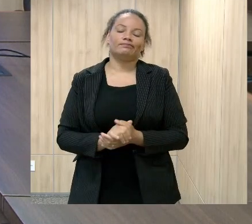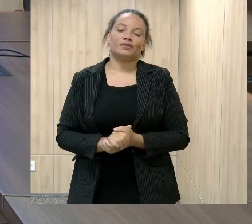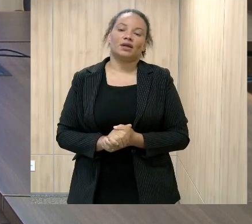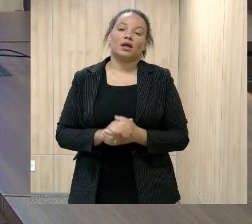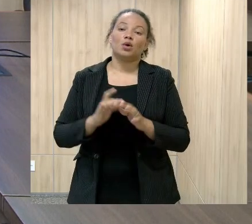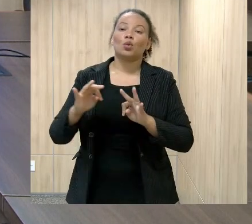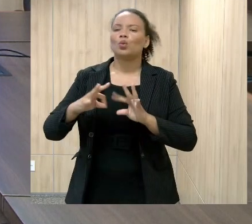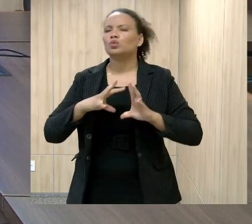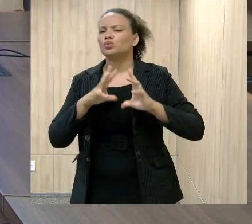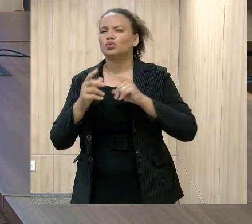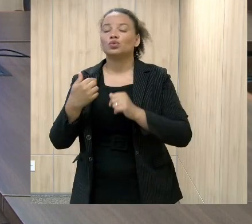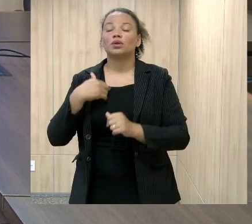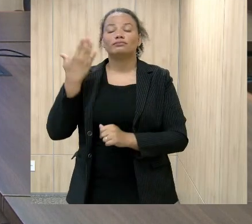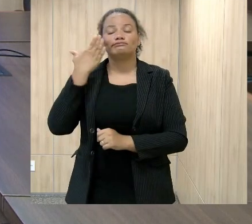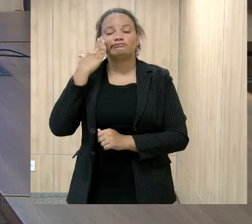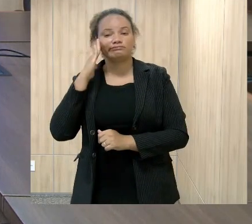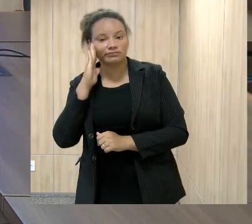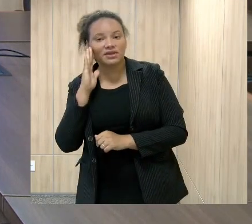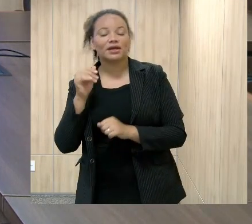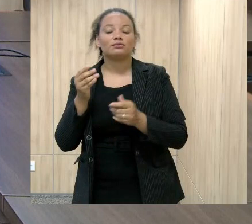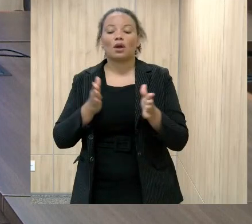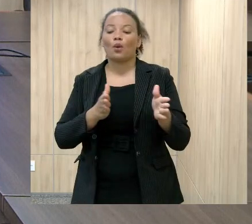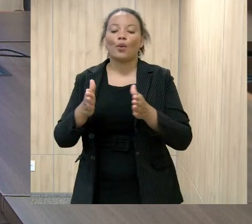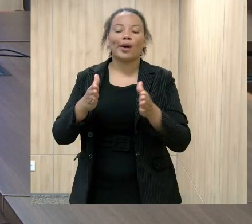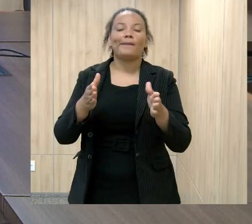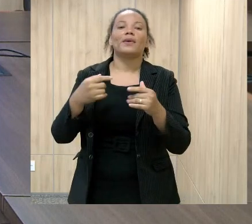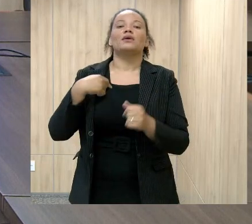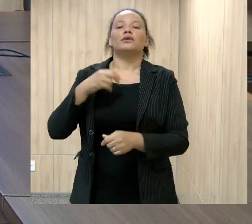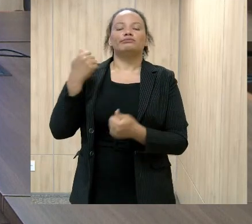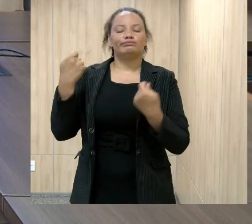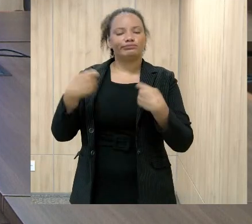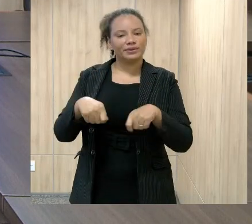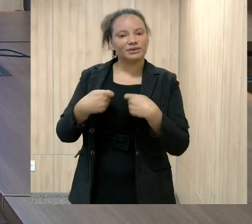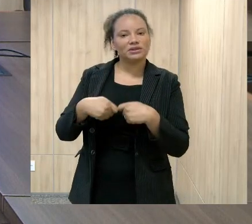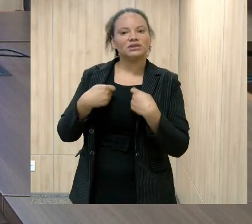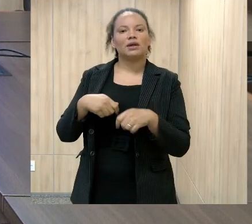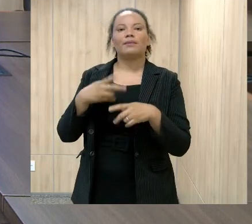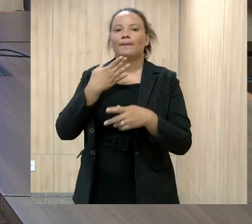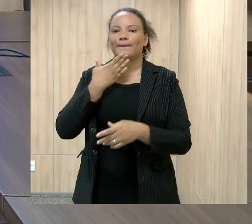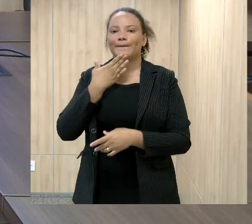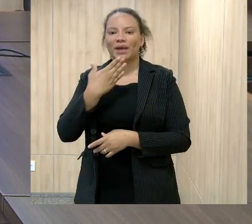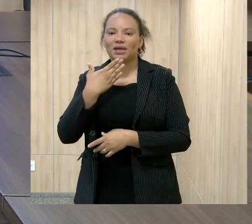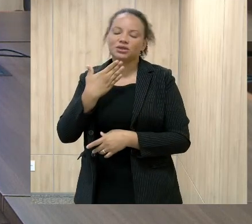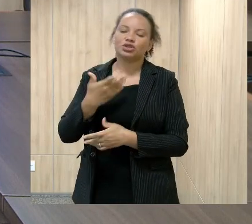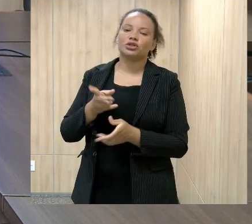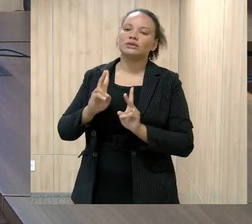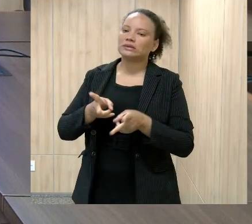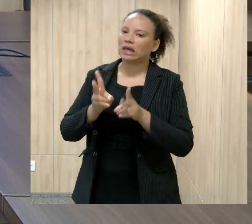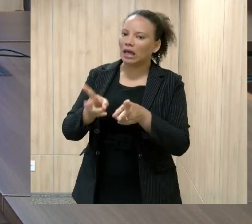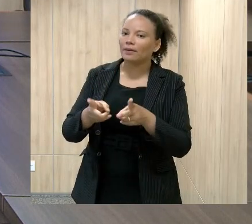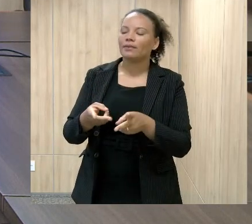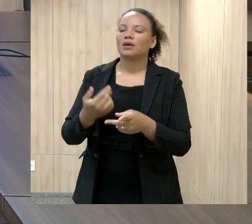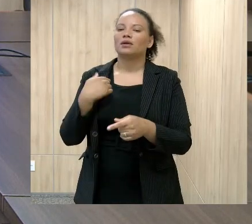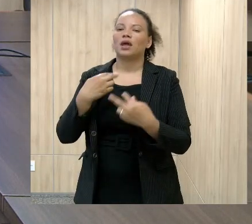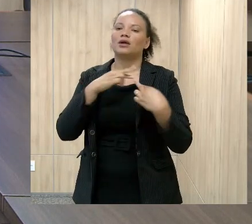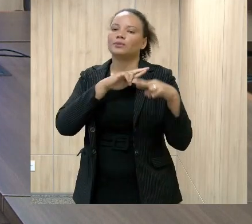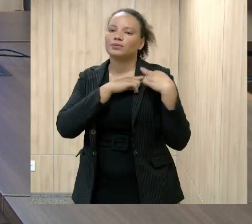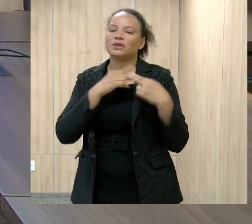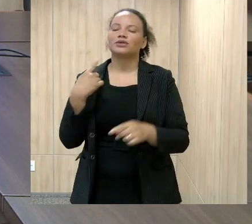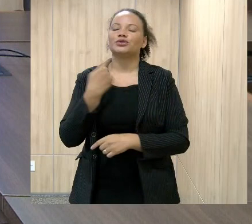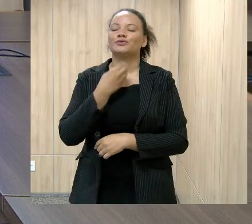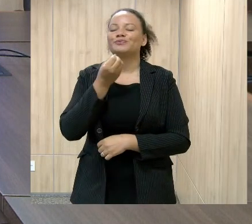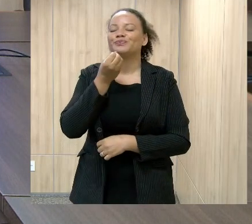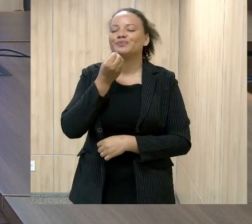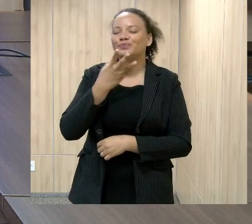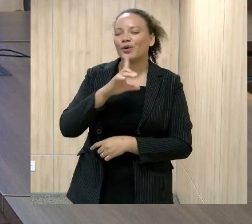com tudo isso eu ainda entendo que esse é o caminho e nós temos que estar aqui nós temos que incomodar todo tempo porque esse é o nosso papel Obrigado